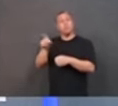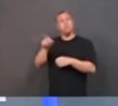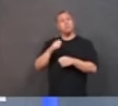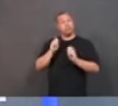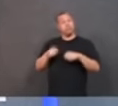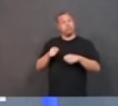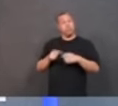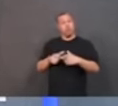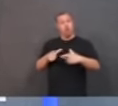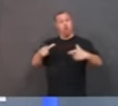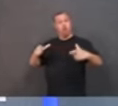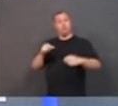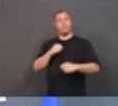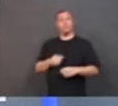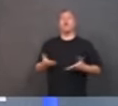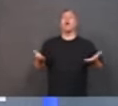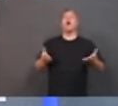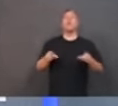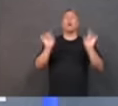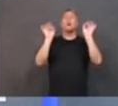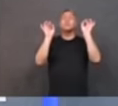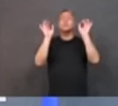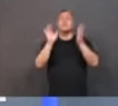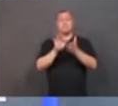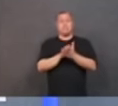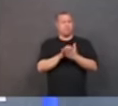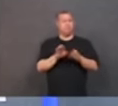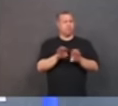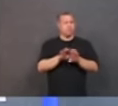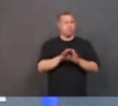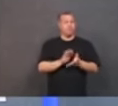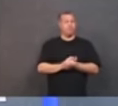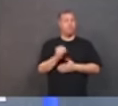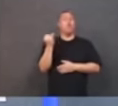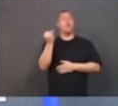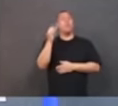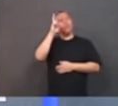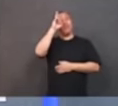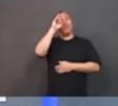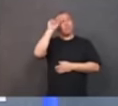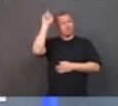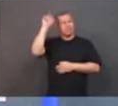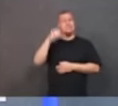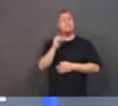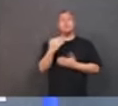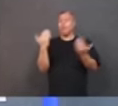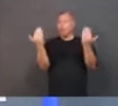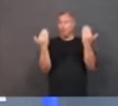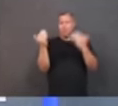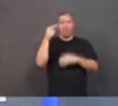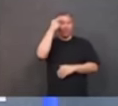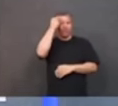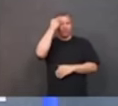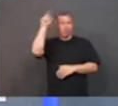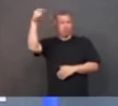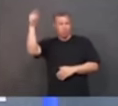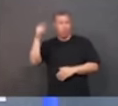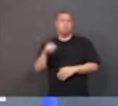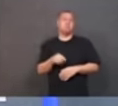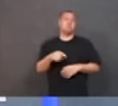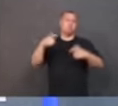parte de especialização. E é interessante lembrar que quando nós pegamos as universidades do mundo, vamos pegar particularmente as europeias, que